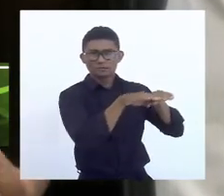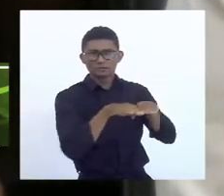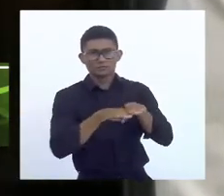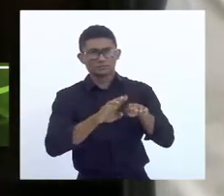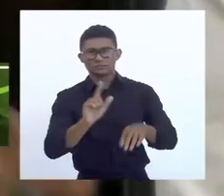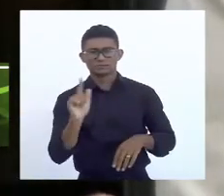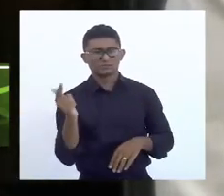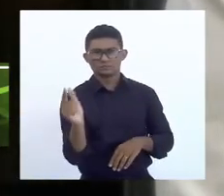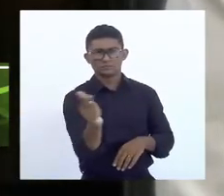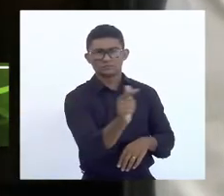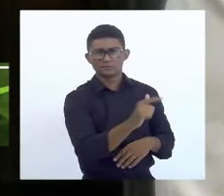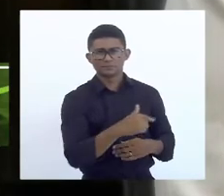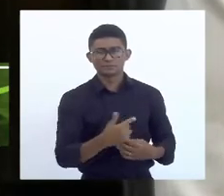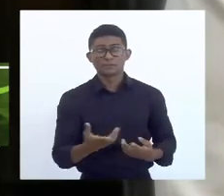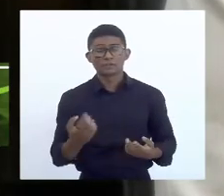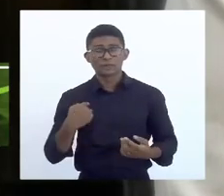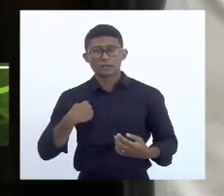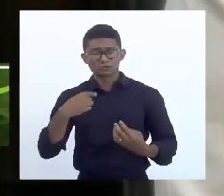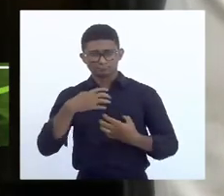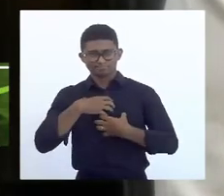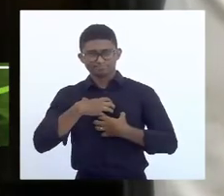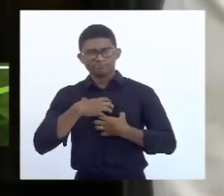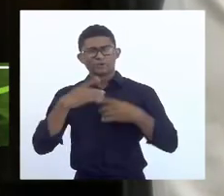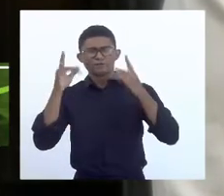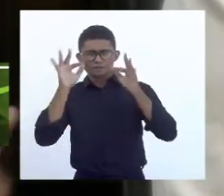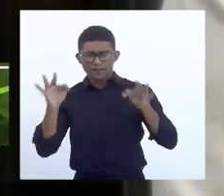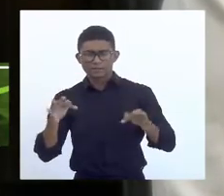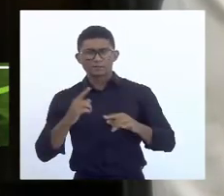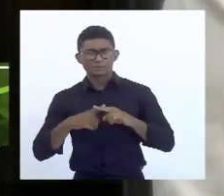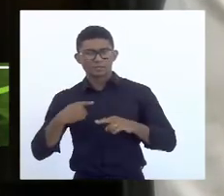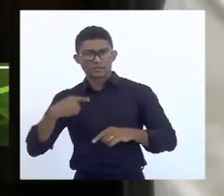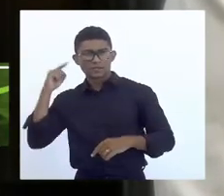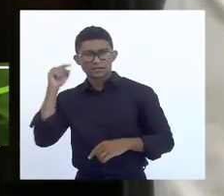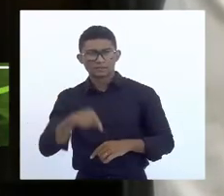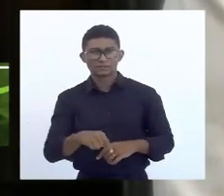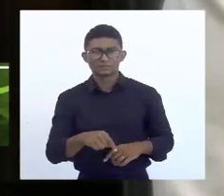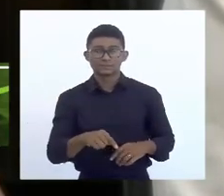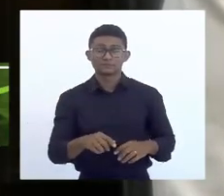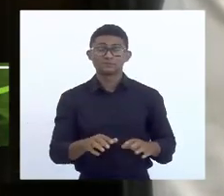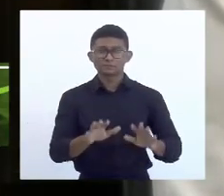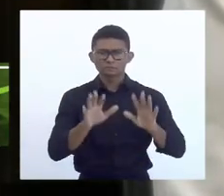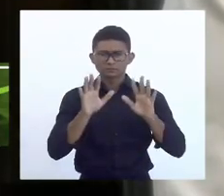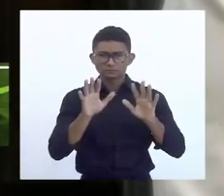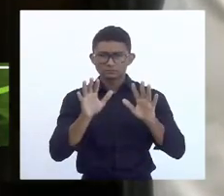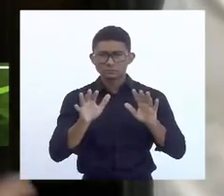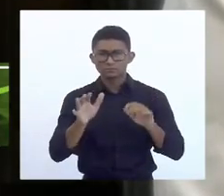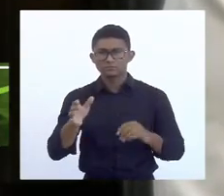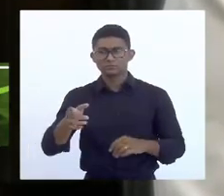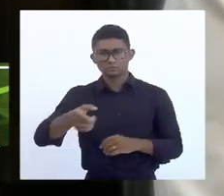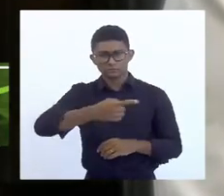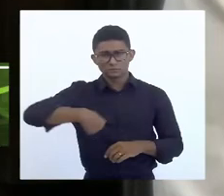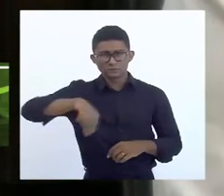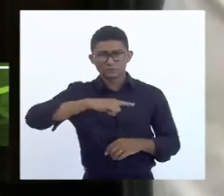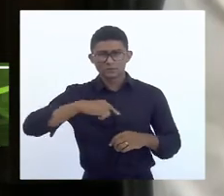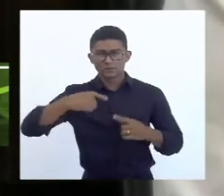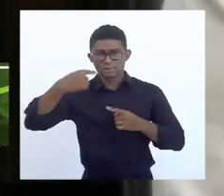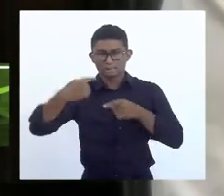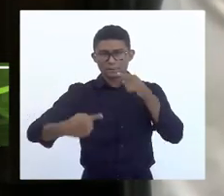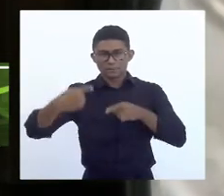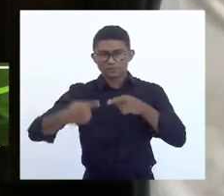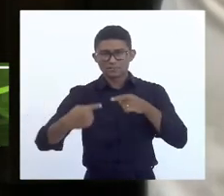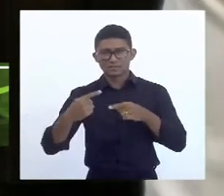Mas, apesar de estar feliz aqui, é preciso dizer que, normalmente, nossa existência na política